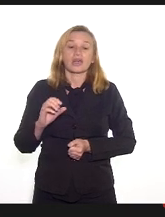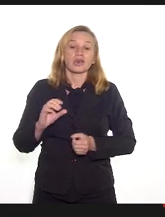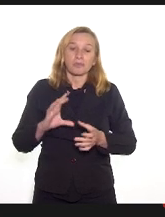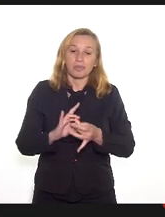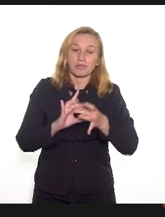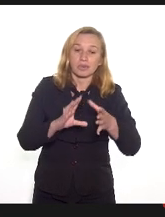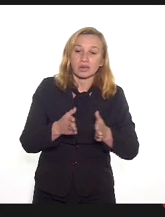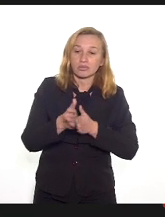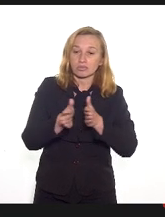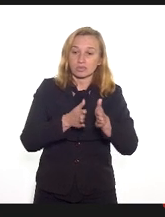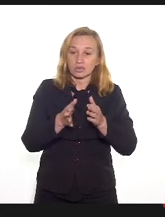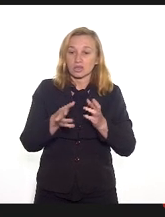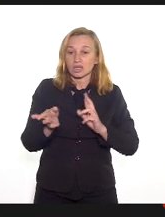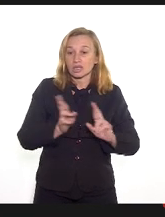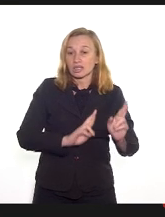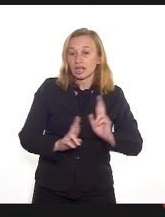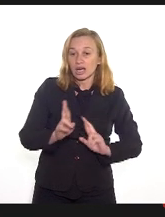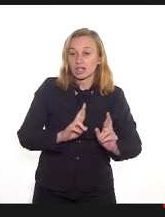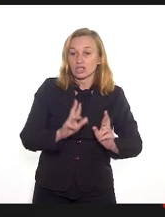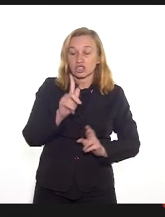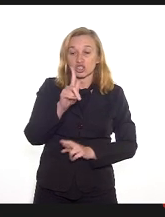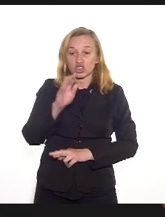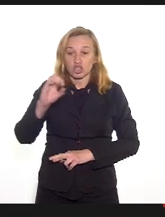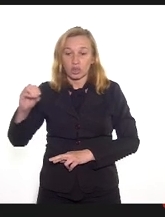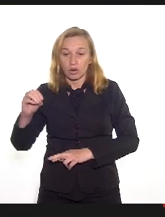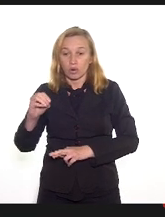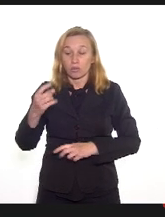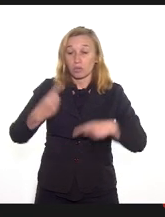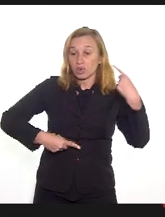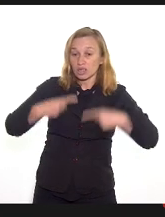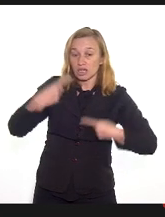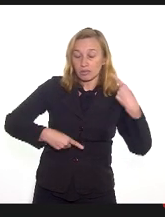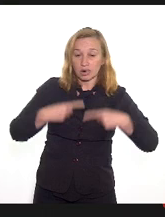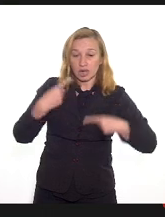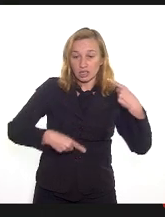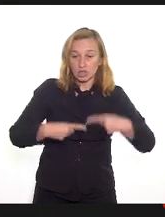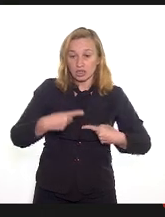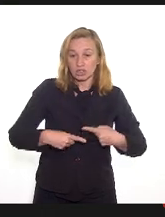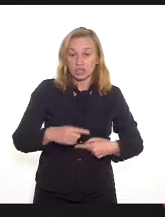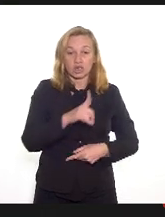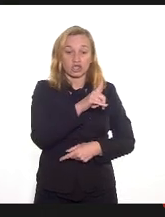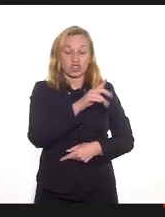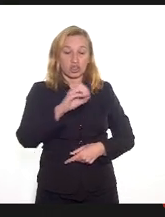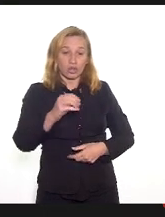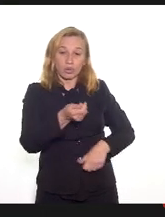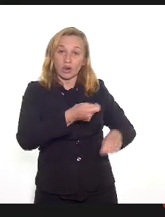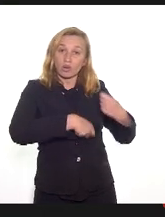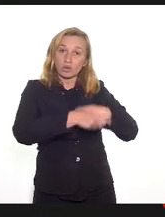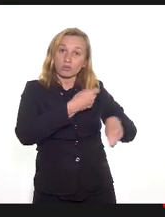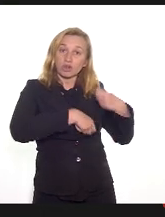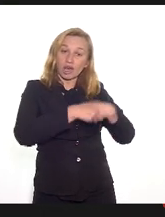interaja geopoliticamente e geoeconomicamente com toda essa organização